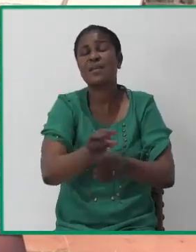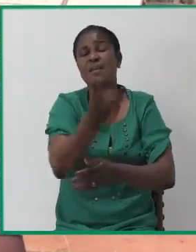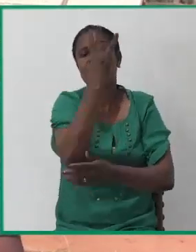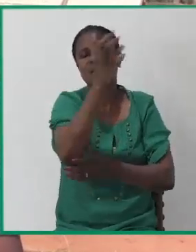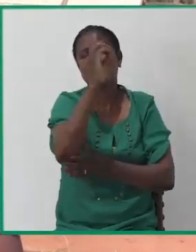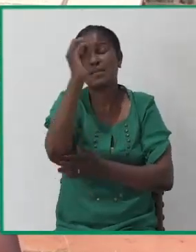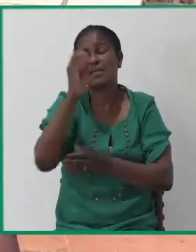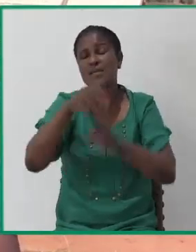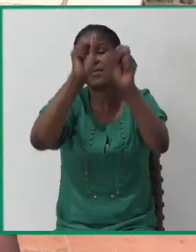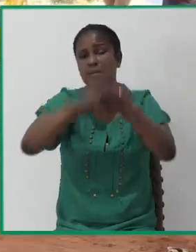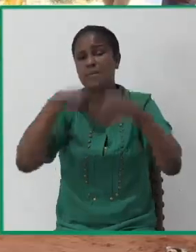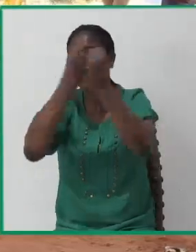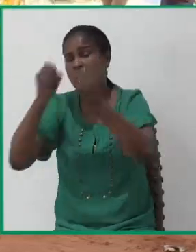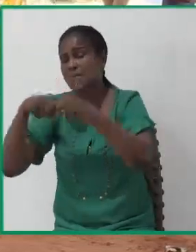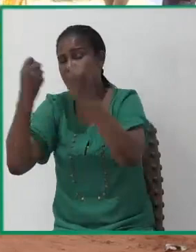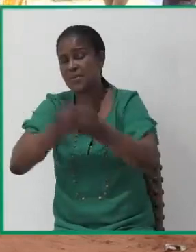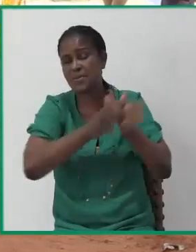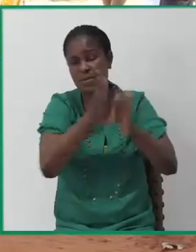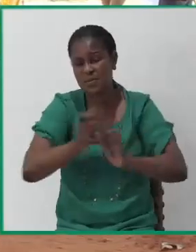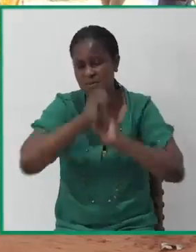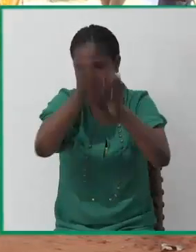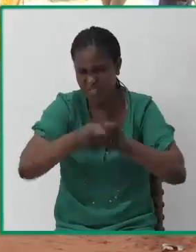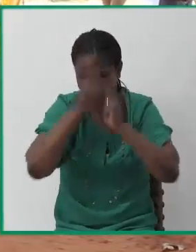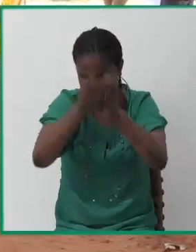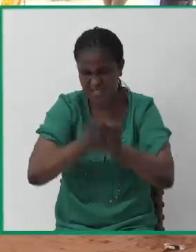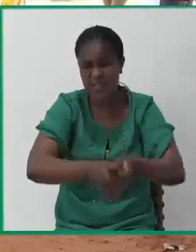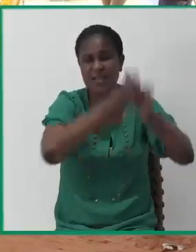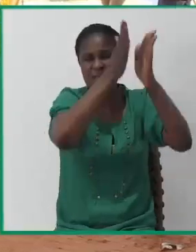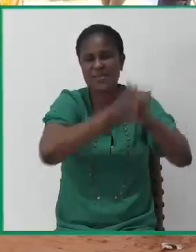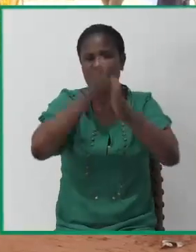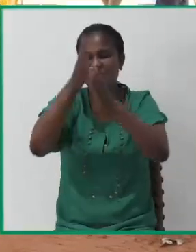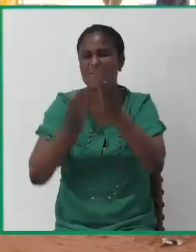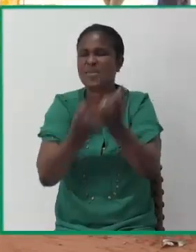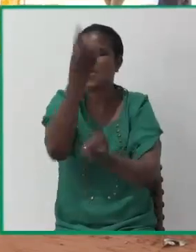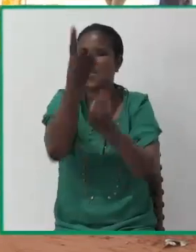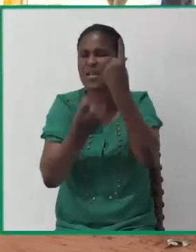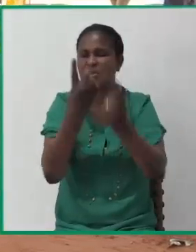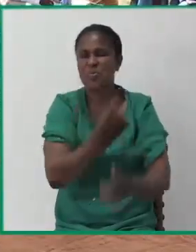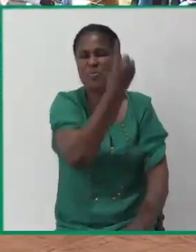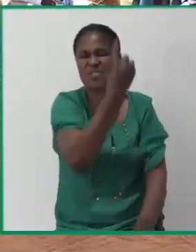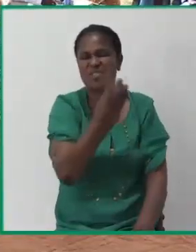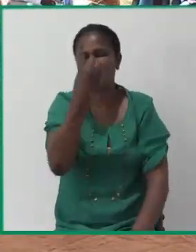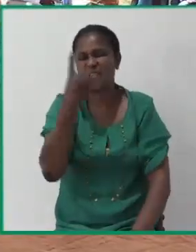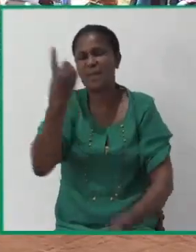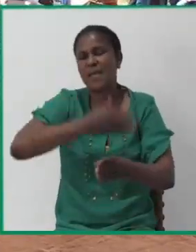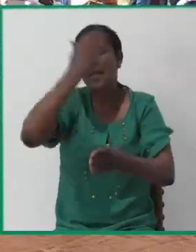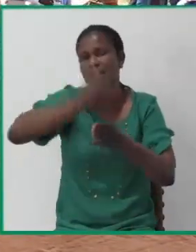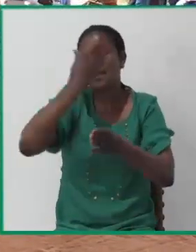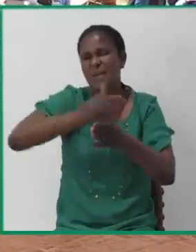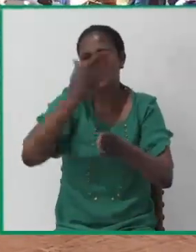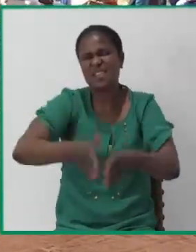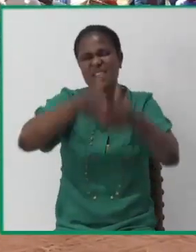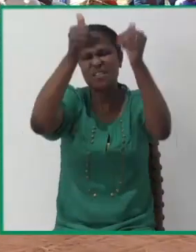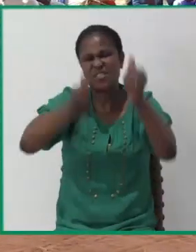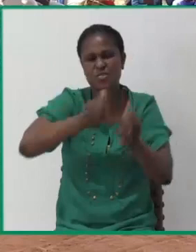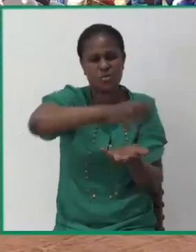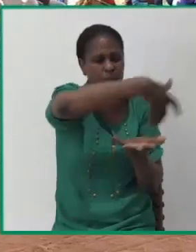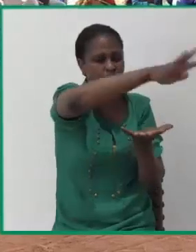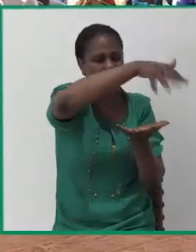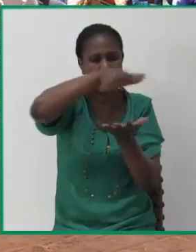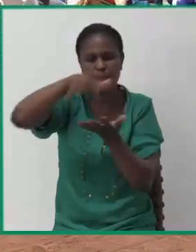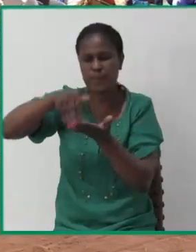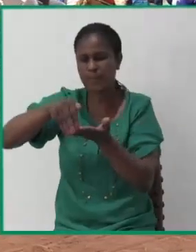300 associações de produtores e alguns individuais em boas práticas de produção e depois